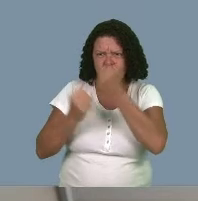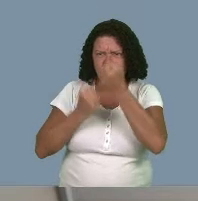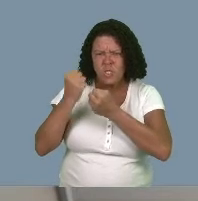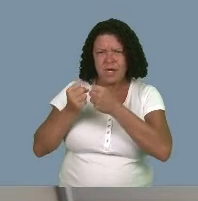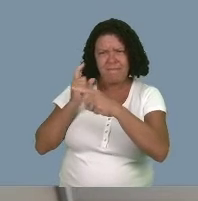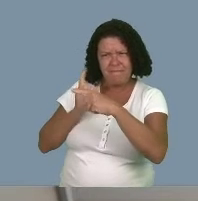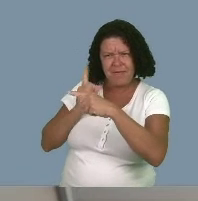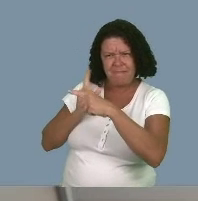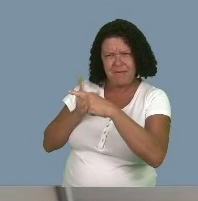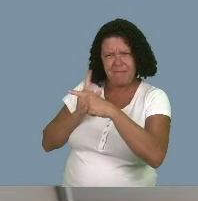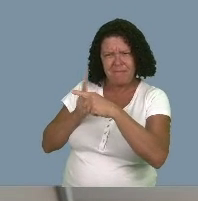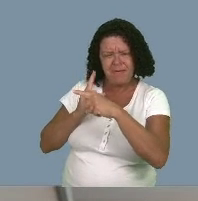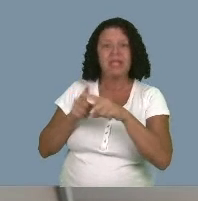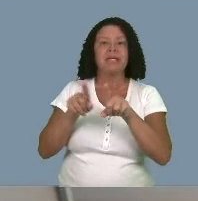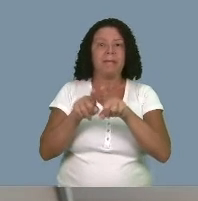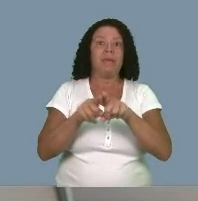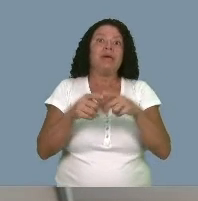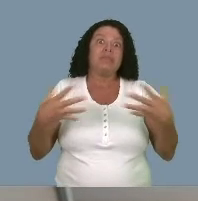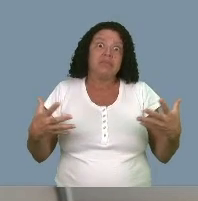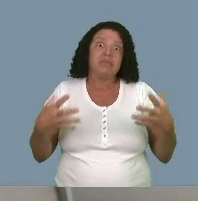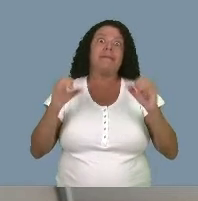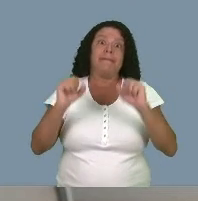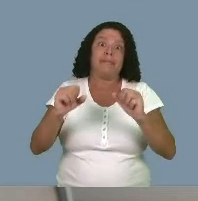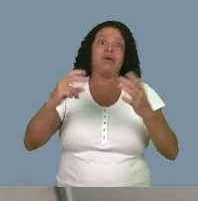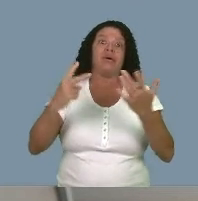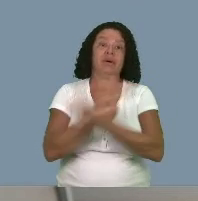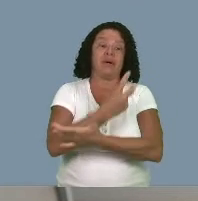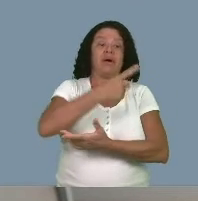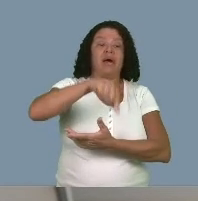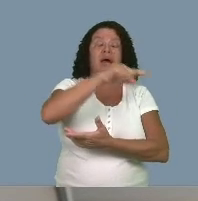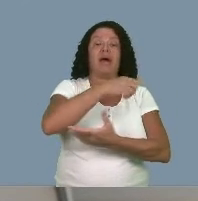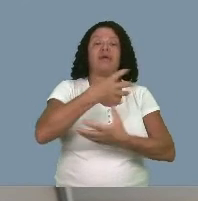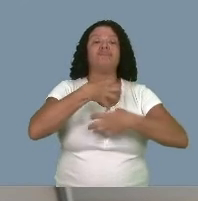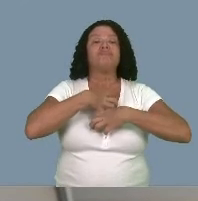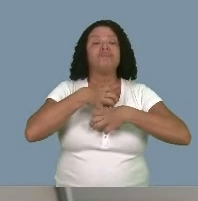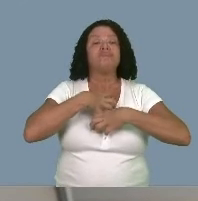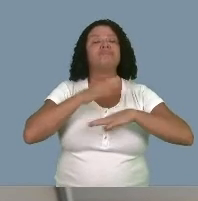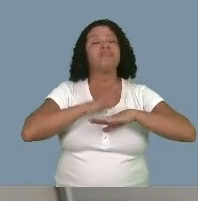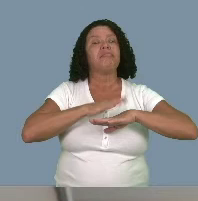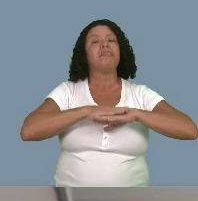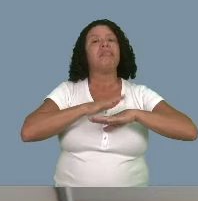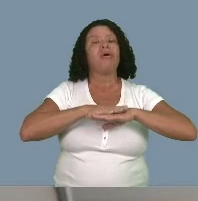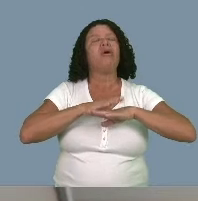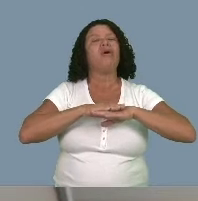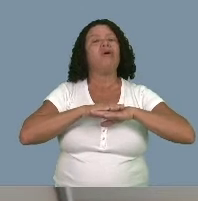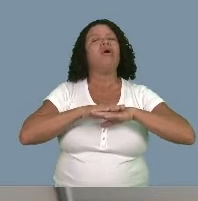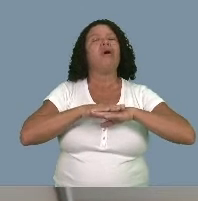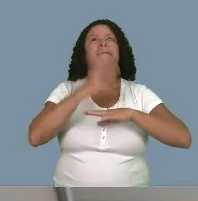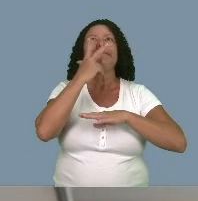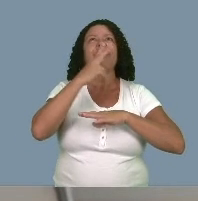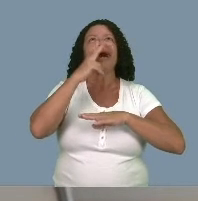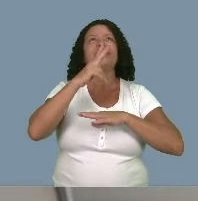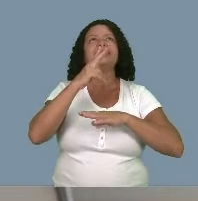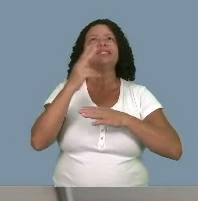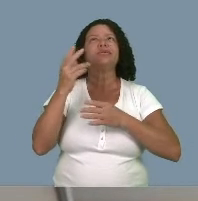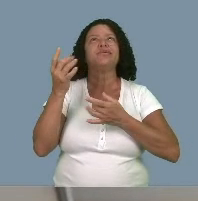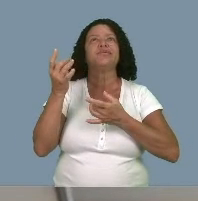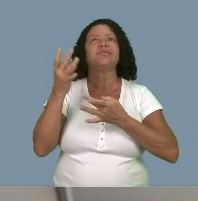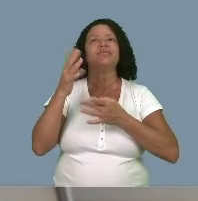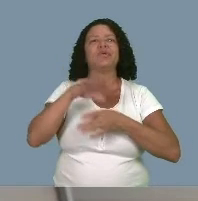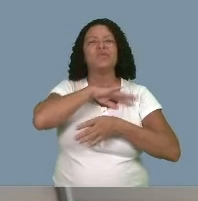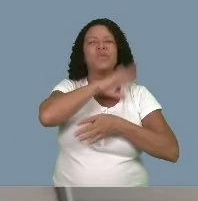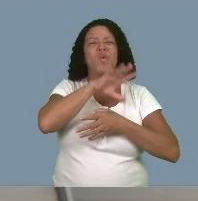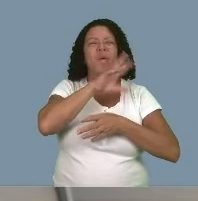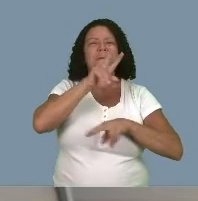vingativo, muita coisa proveniente ainda de um instinto animalizado, né? Um resquício de